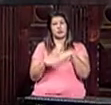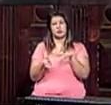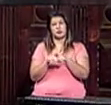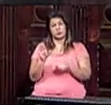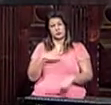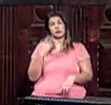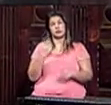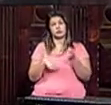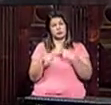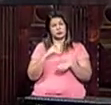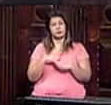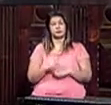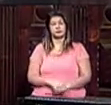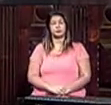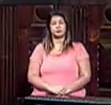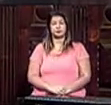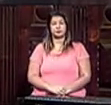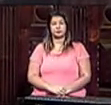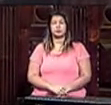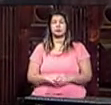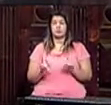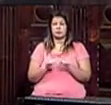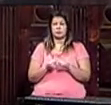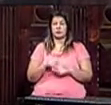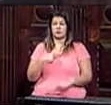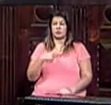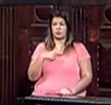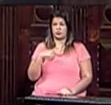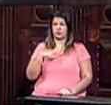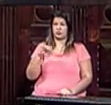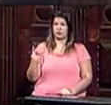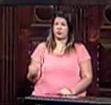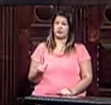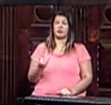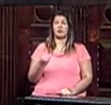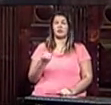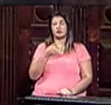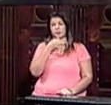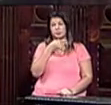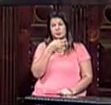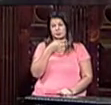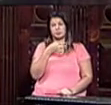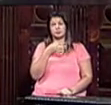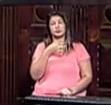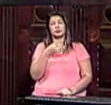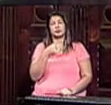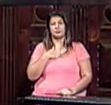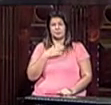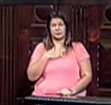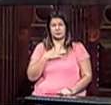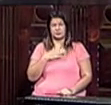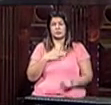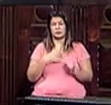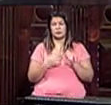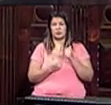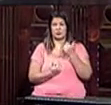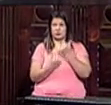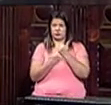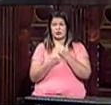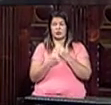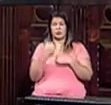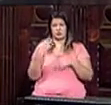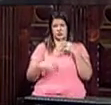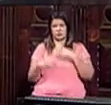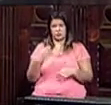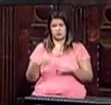impacto na economia. E eu tive a oportunidade de apresentar uma sugestão ao Ministério da